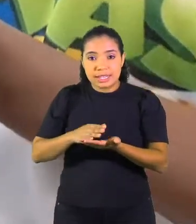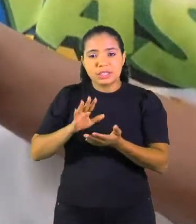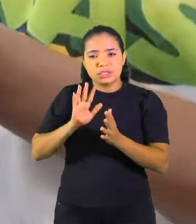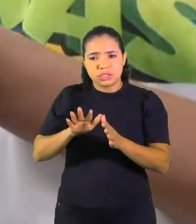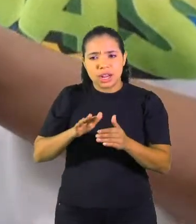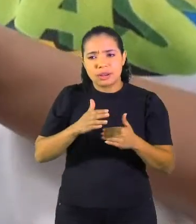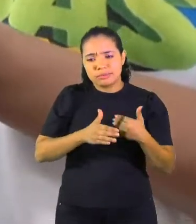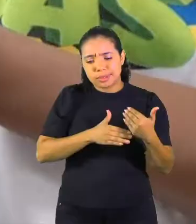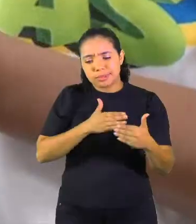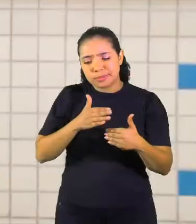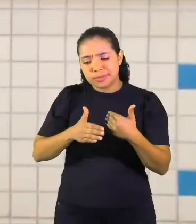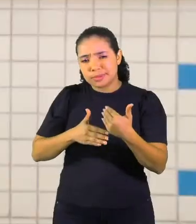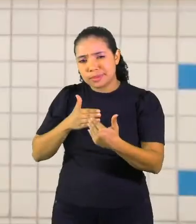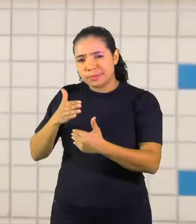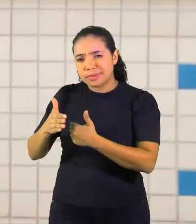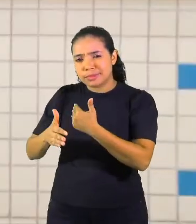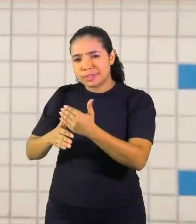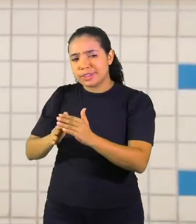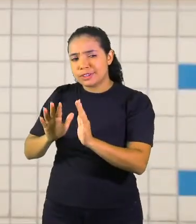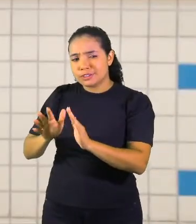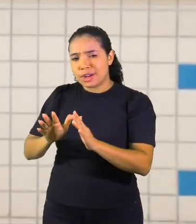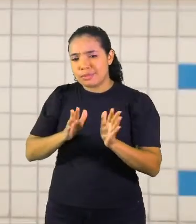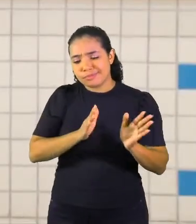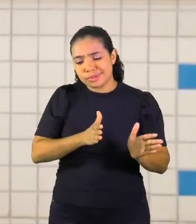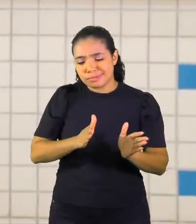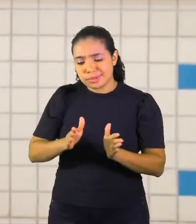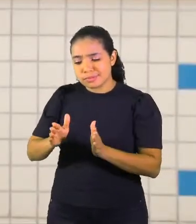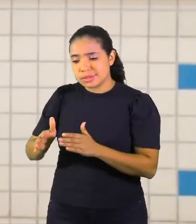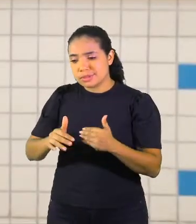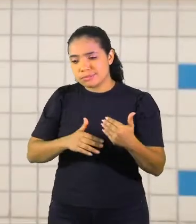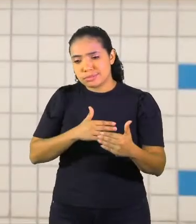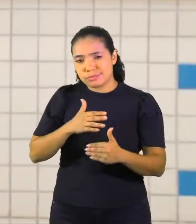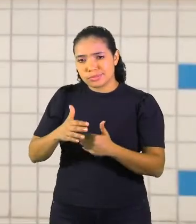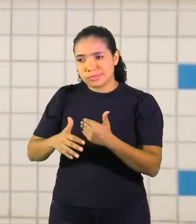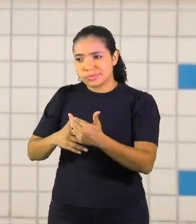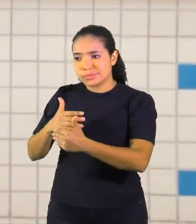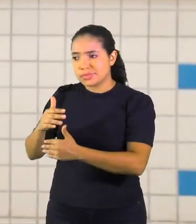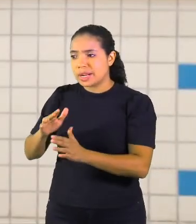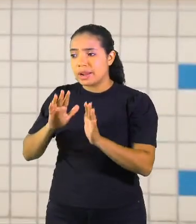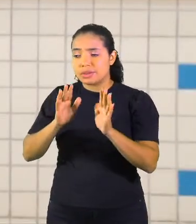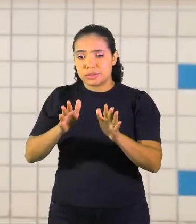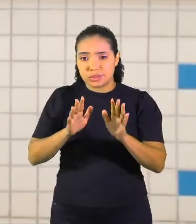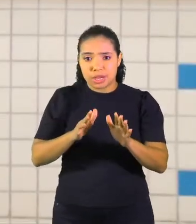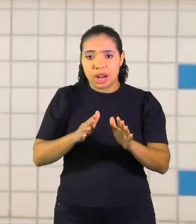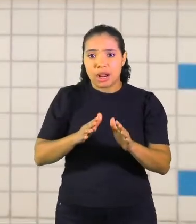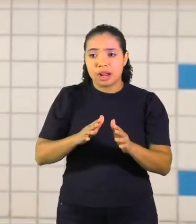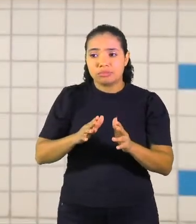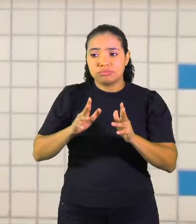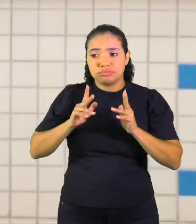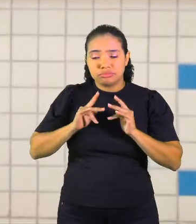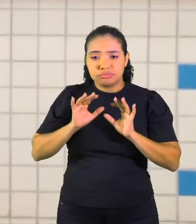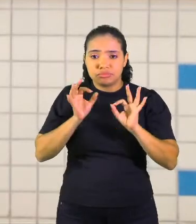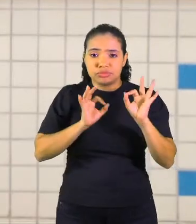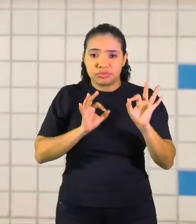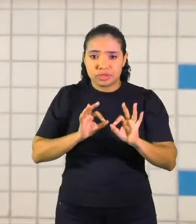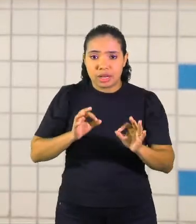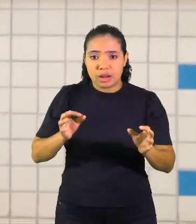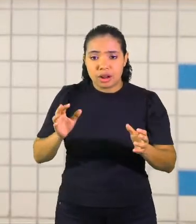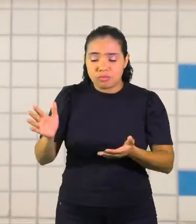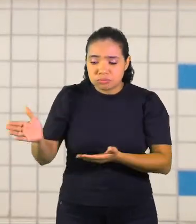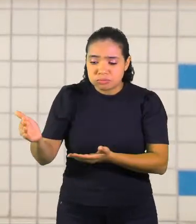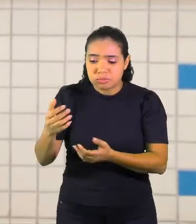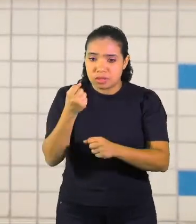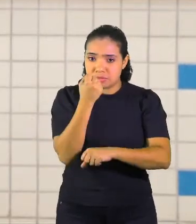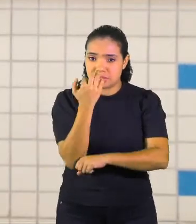por vários processos de beneficiamento. Ele já foi colhido na lavoura,